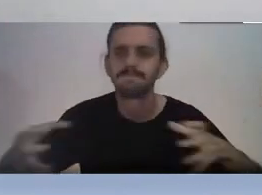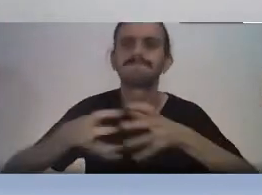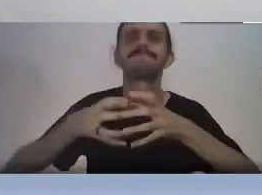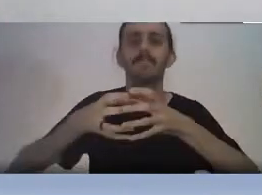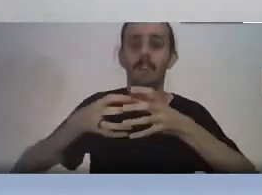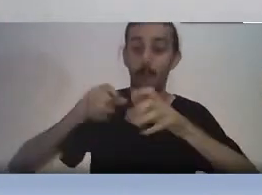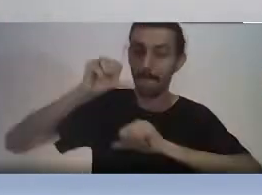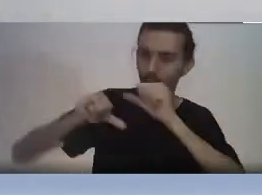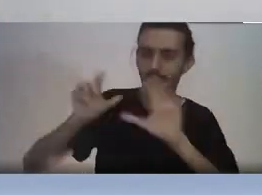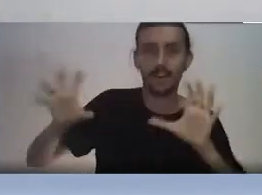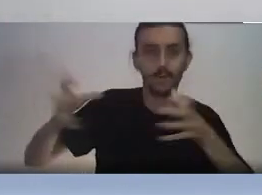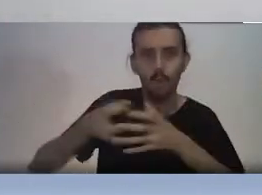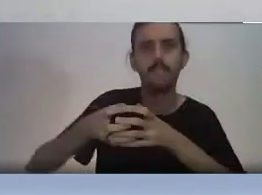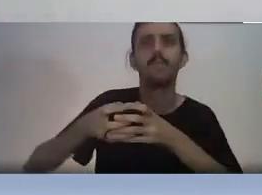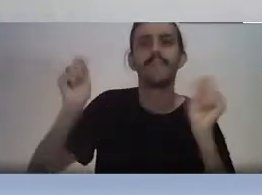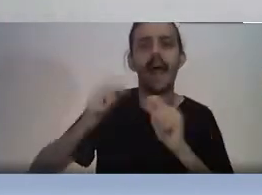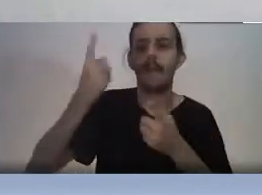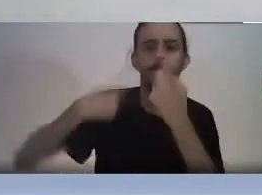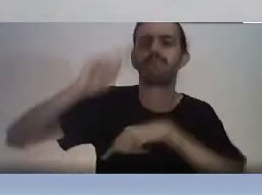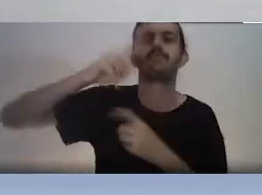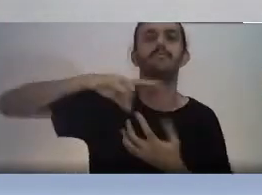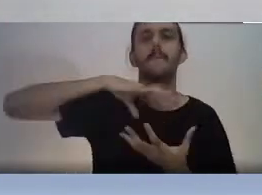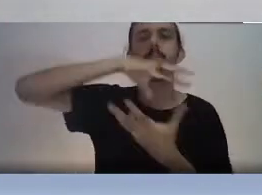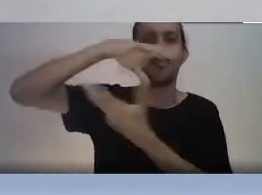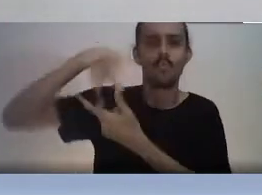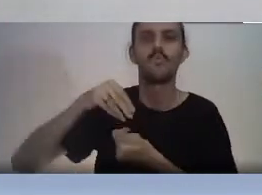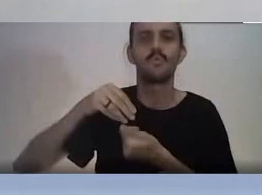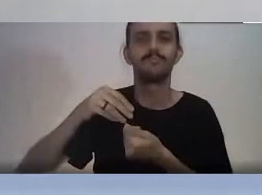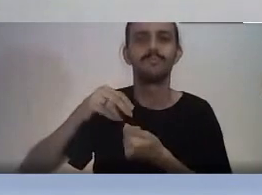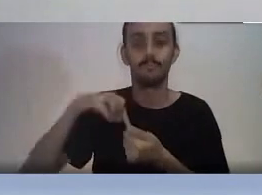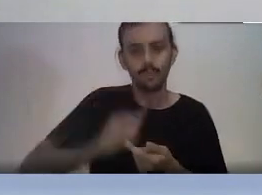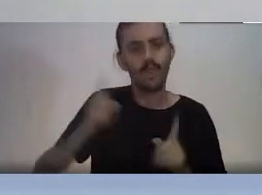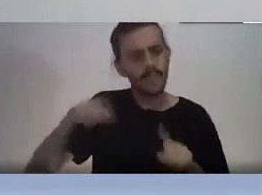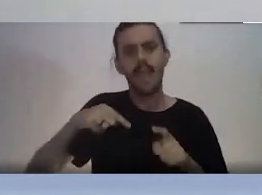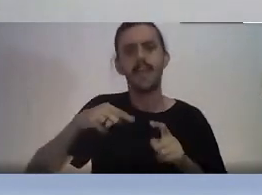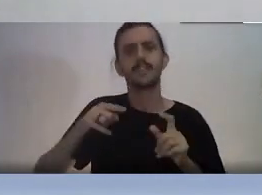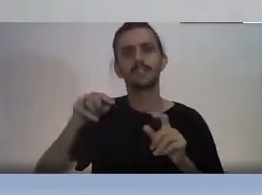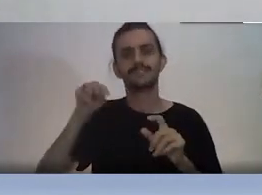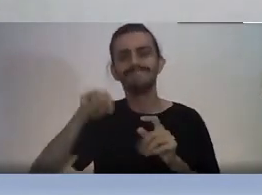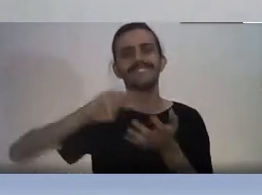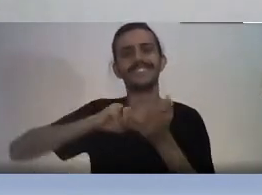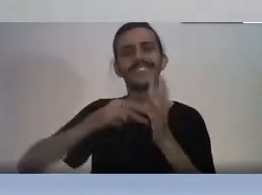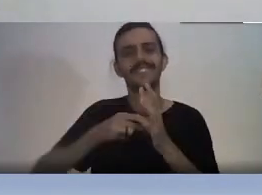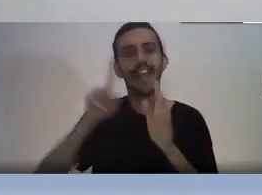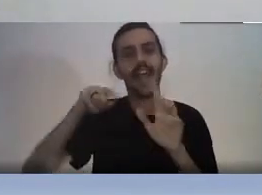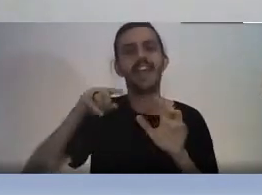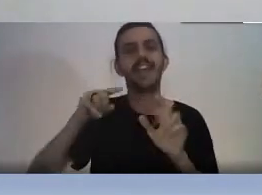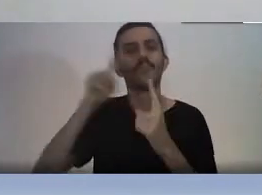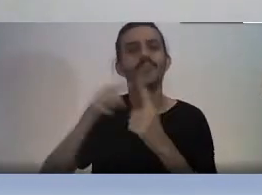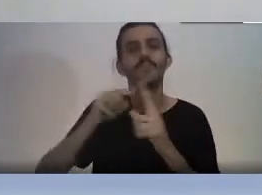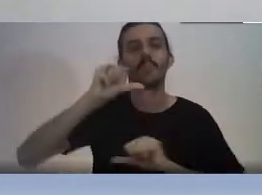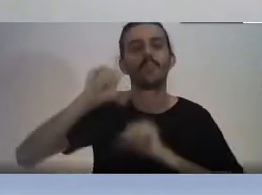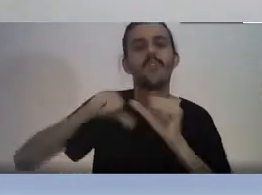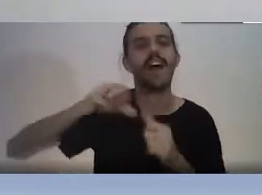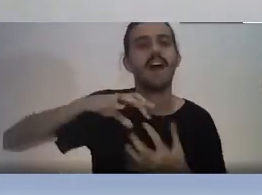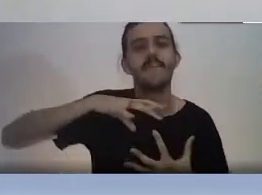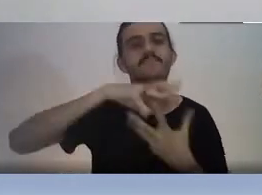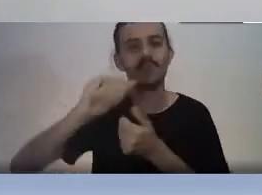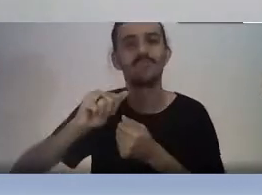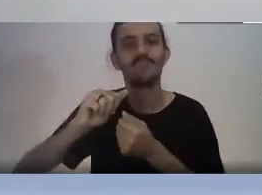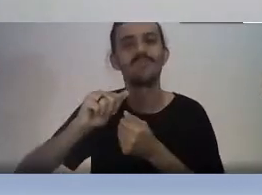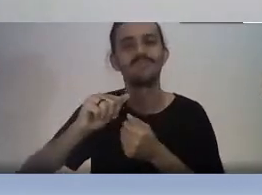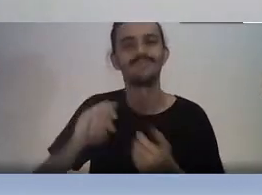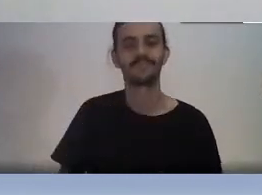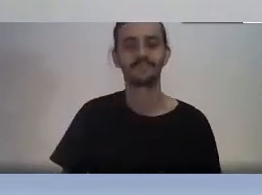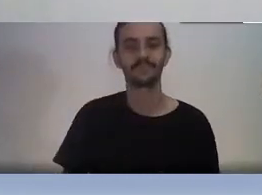outro. Somos agentes de mudança e também fomos transformados nesse processo. Transformados principalmente pelo